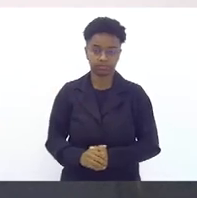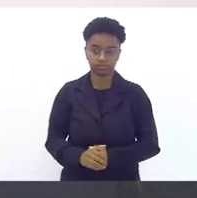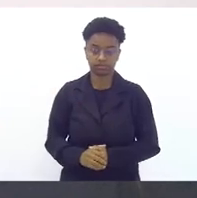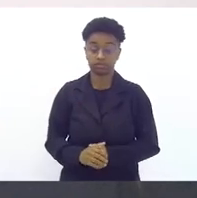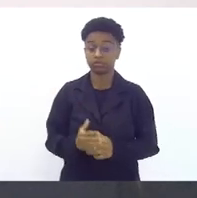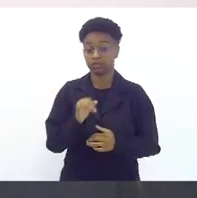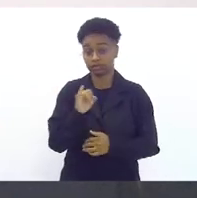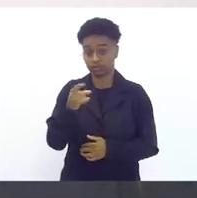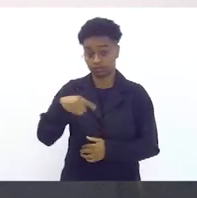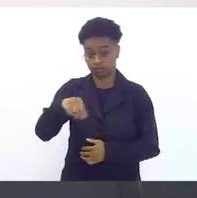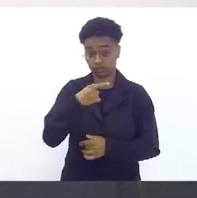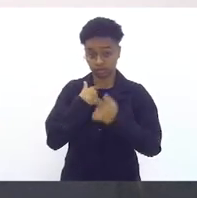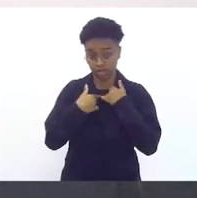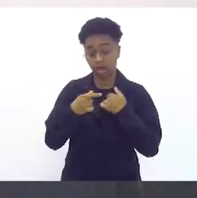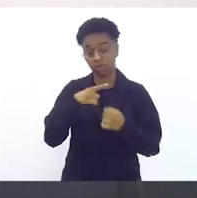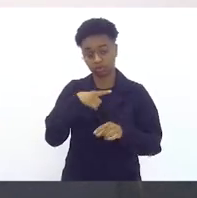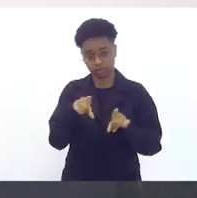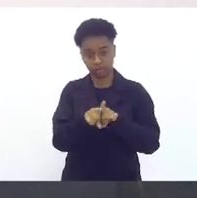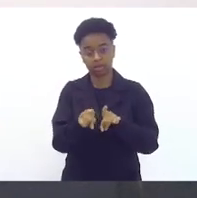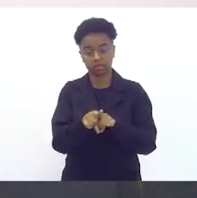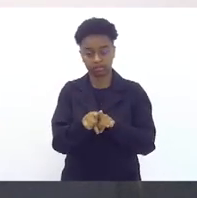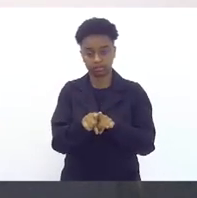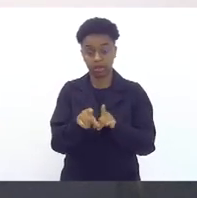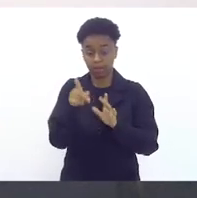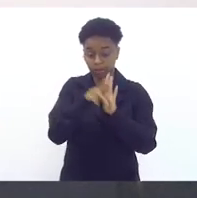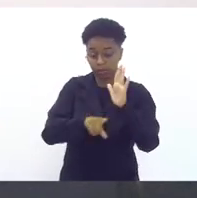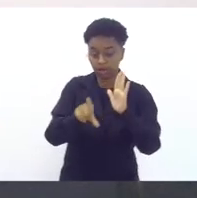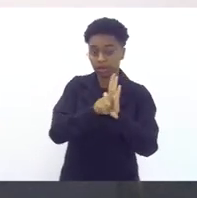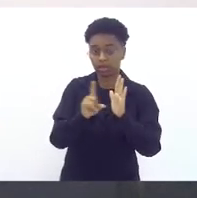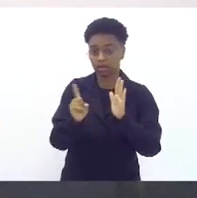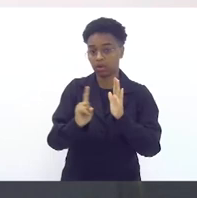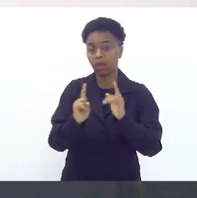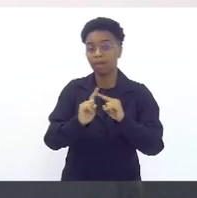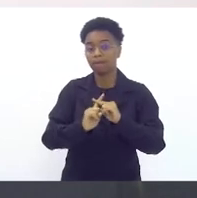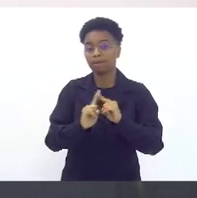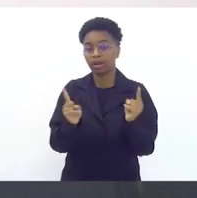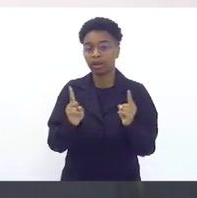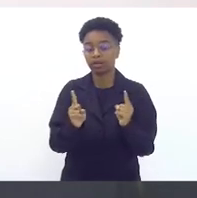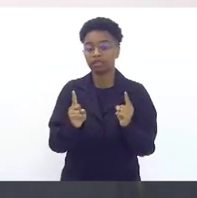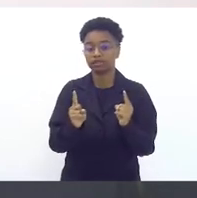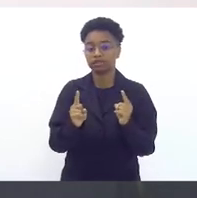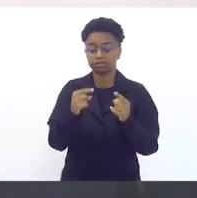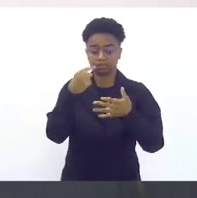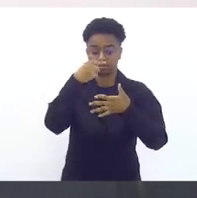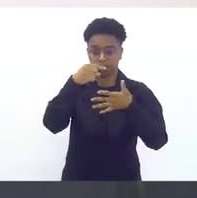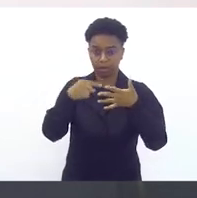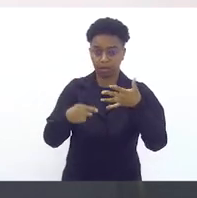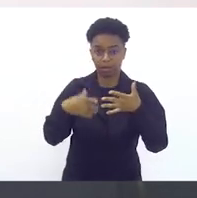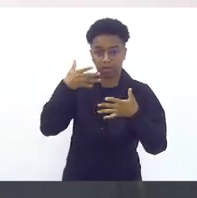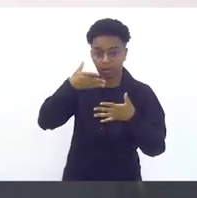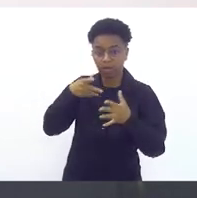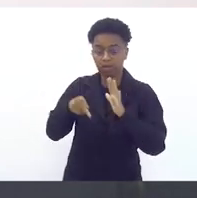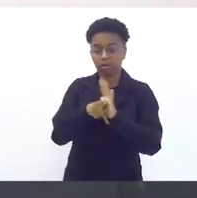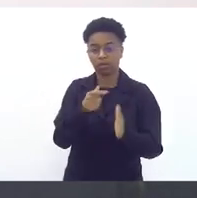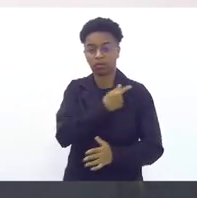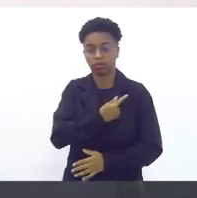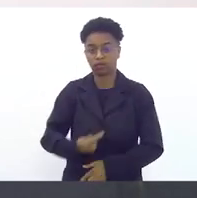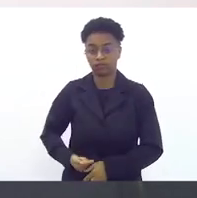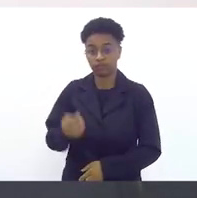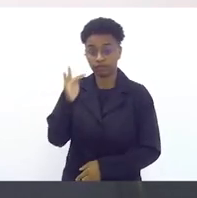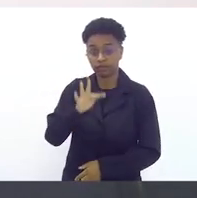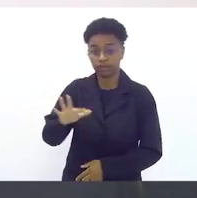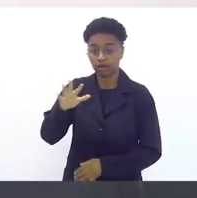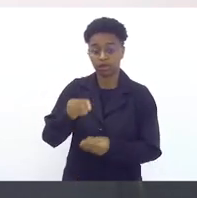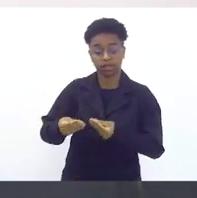senhores quiserem, eu tenho, não o projeto de lei, mas a exposição que o governo federal fez, que vai mandar a revisão da